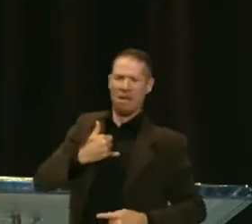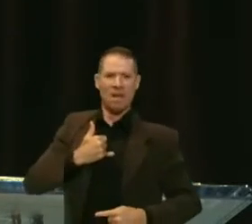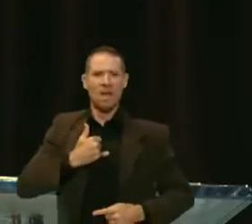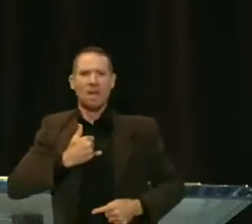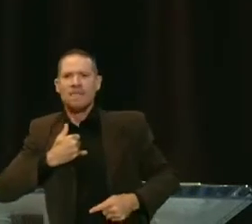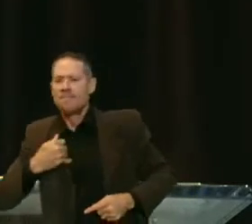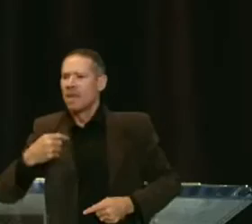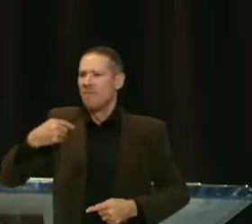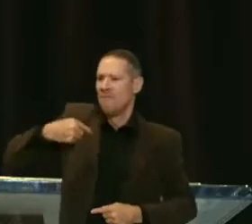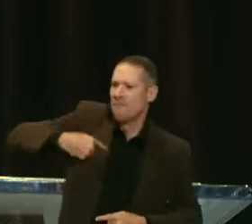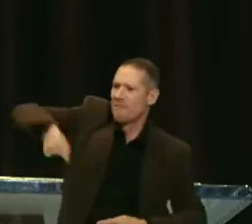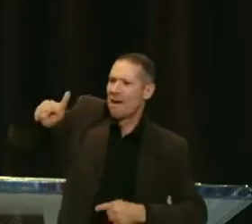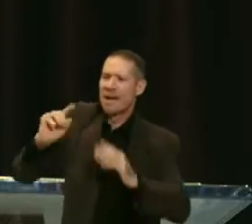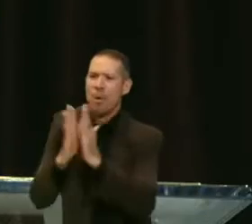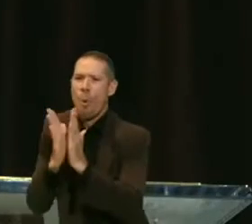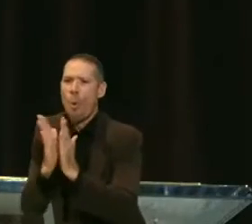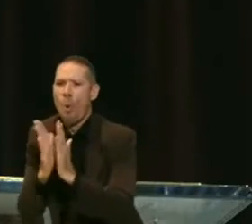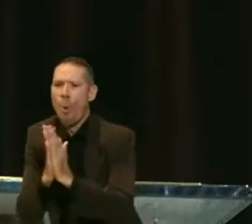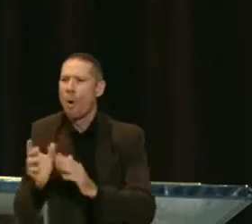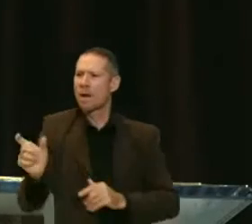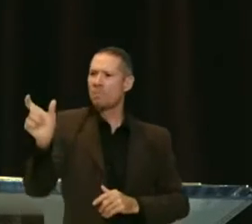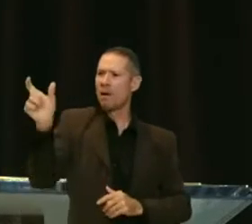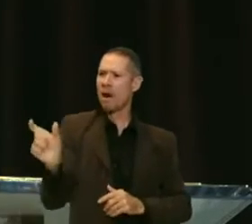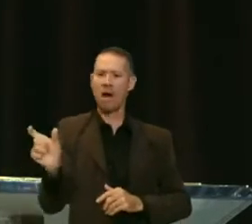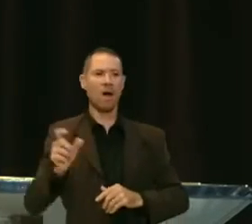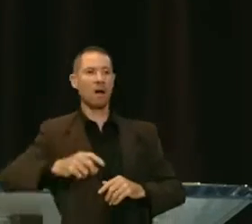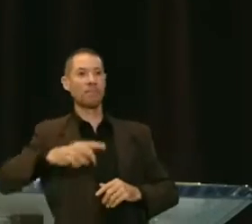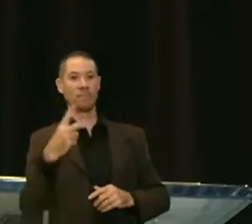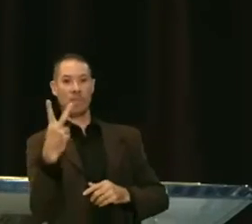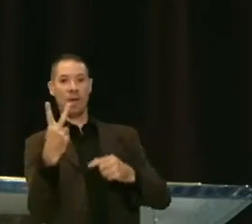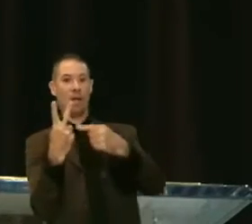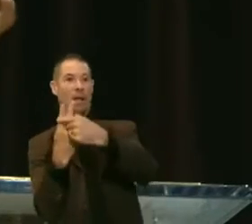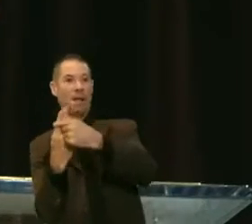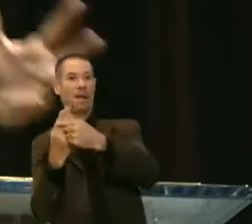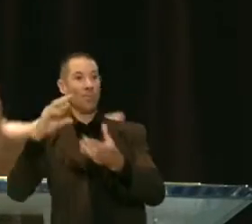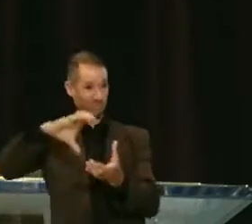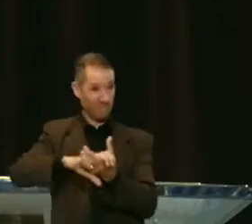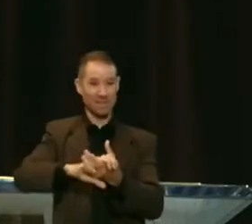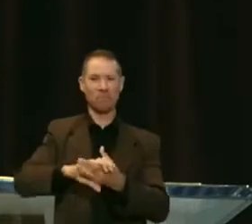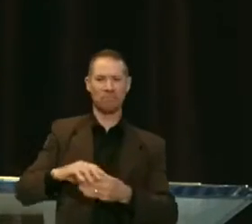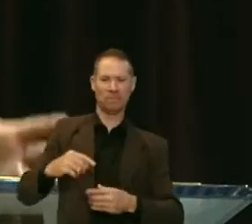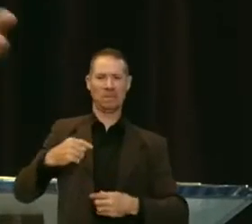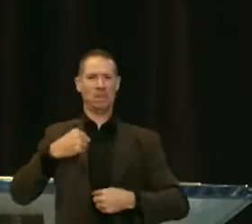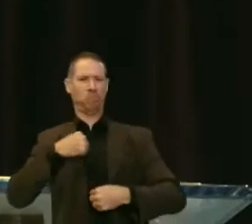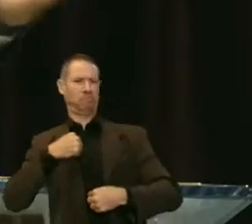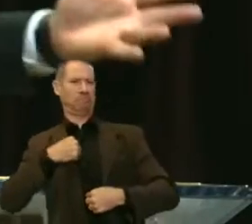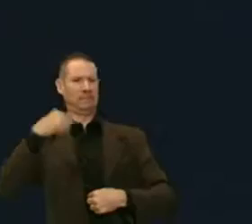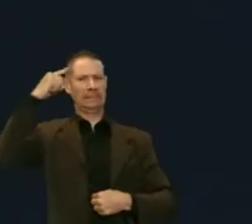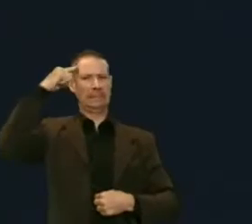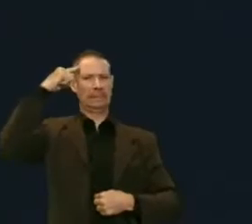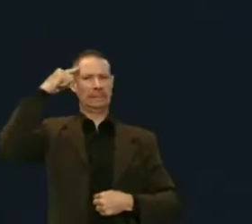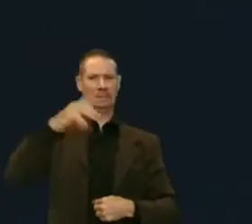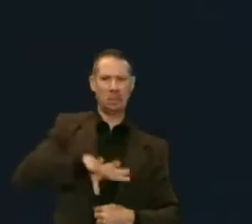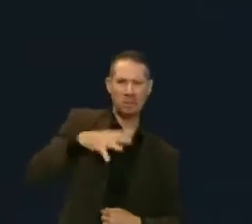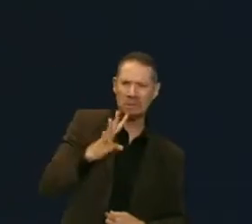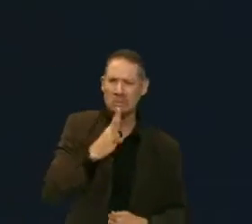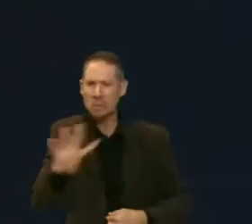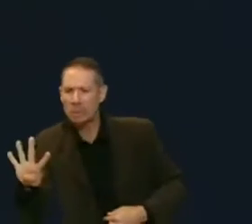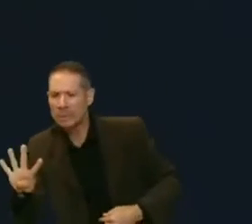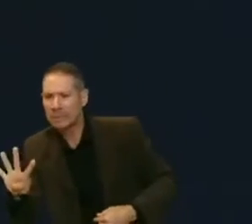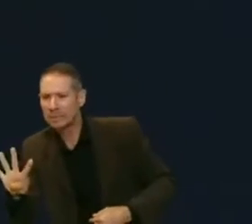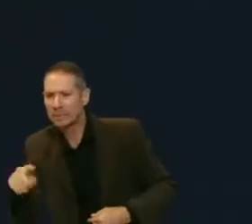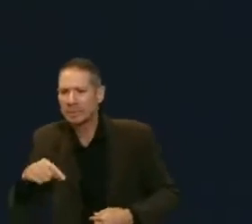alguém. Era um casal que estava na minha frente, e eu fiquei incomodado, mas sem coragem, não conhecia, não